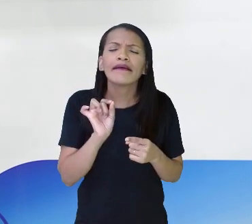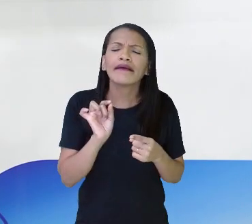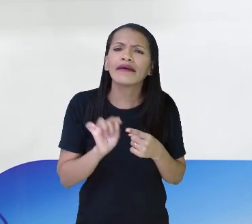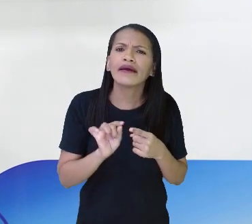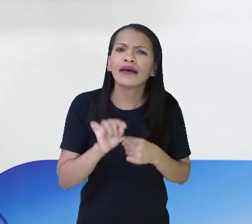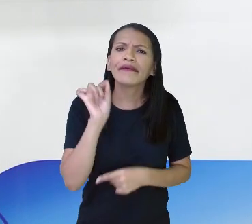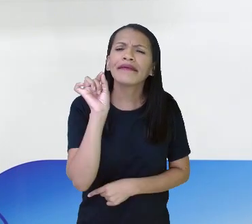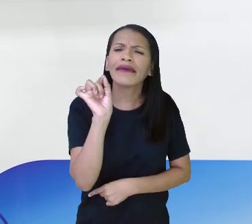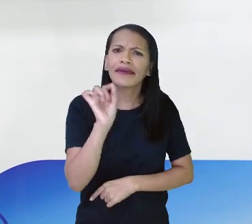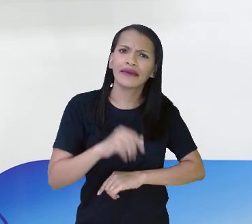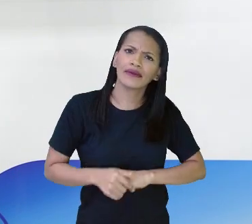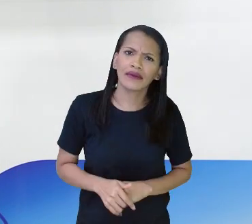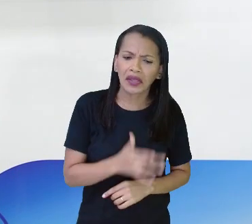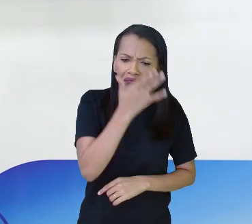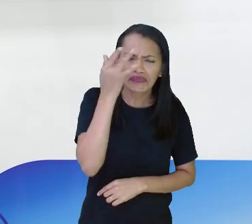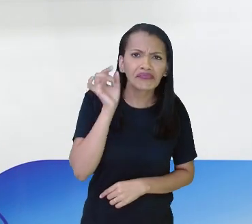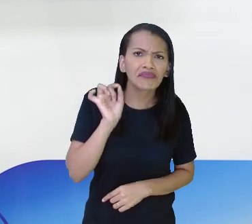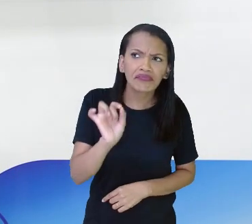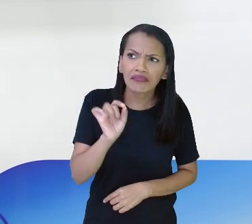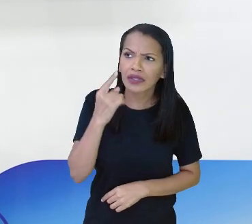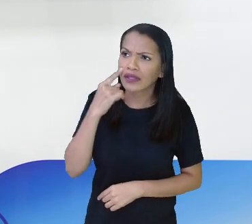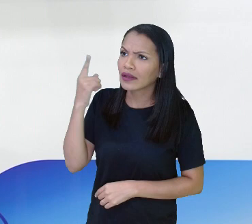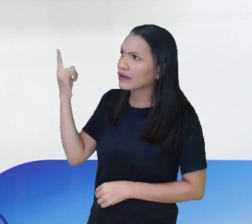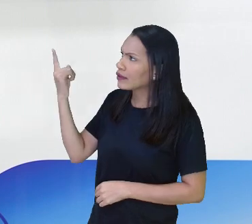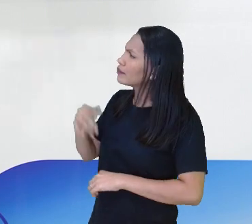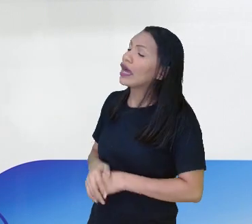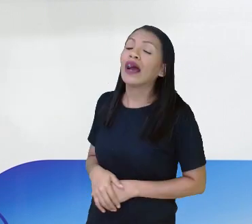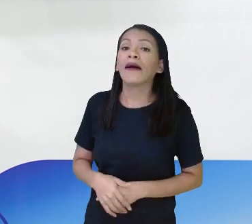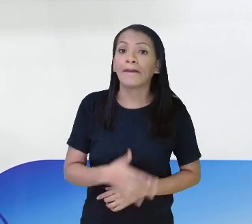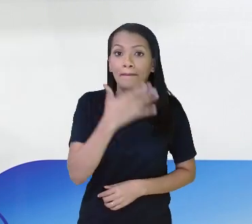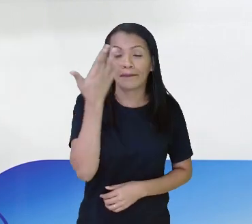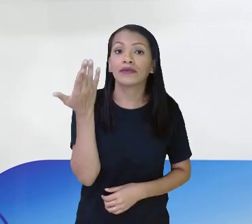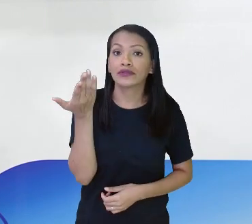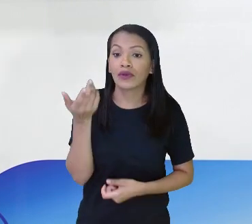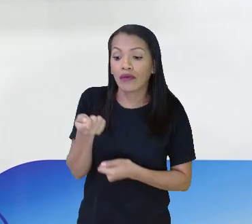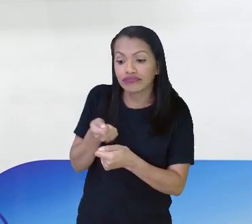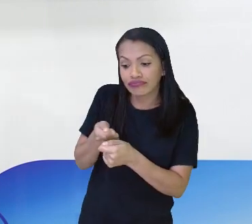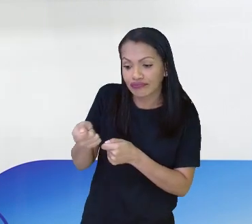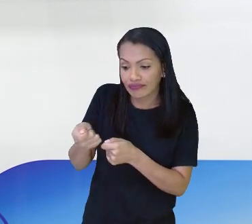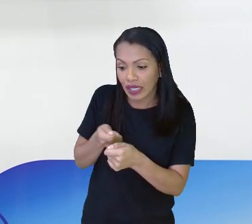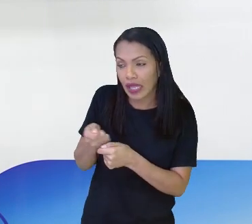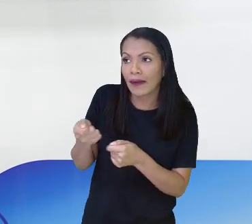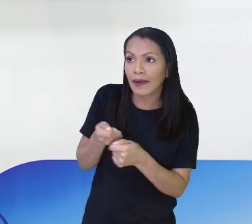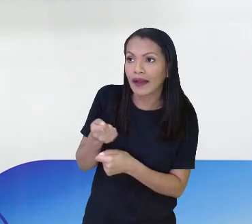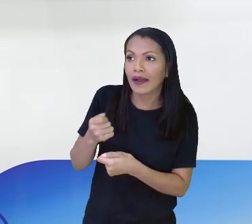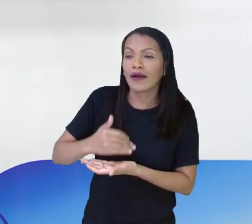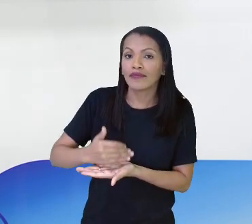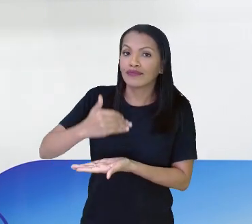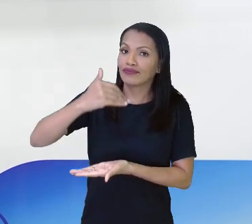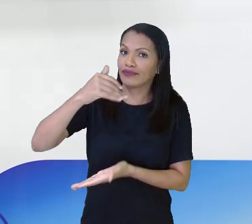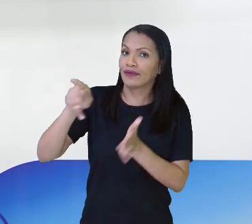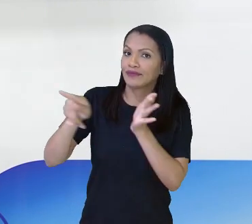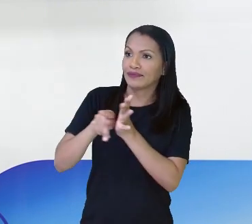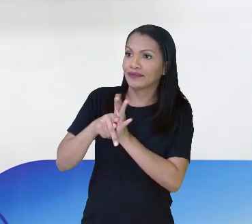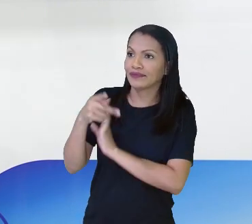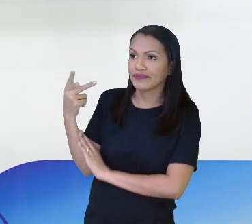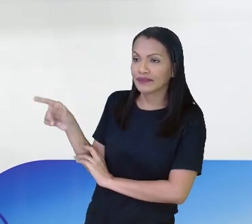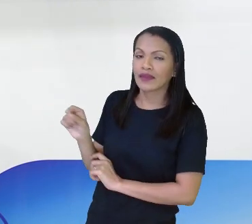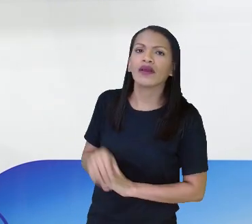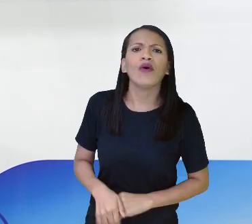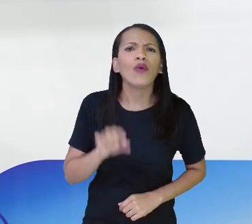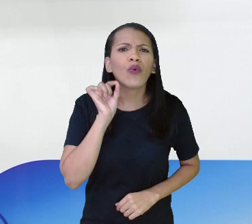ela quem fez aí essa exposição. Aí vem o quê? Exposição, coleção didática do